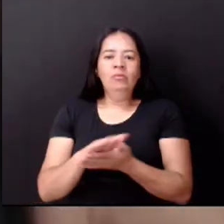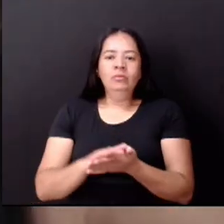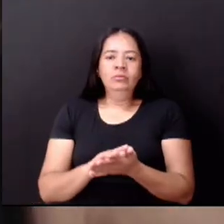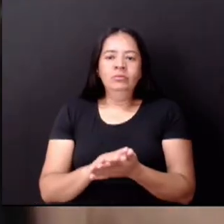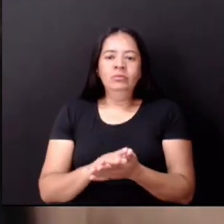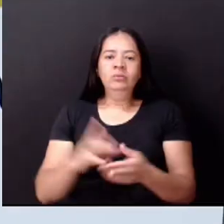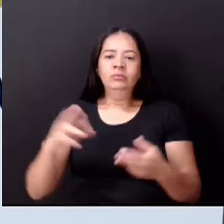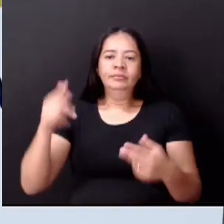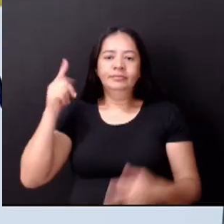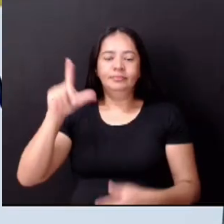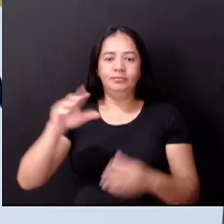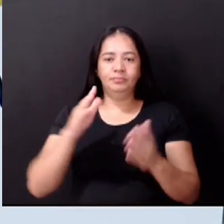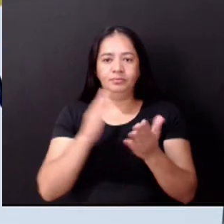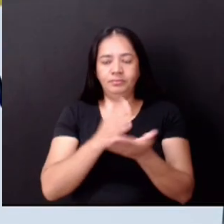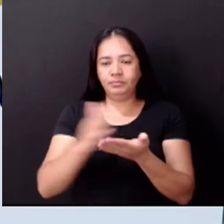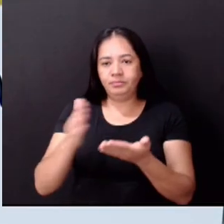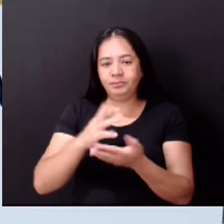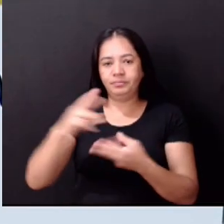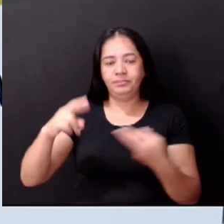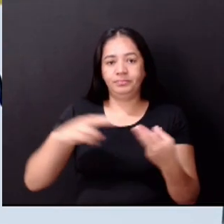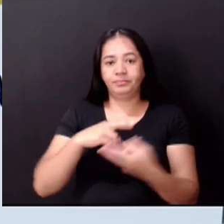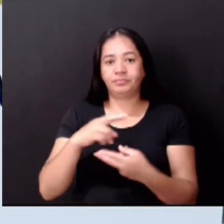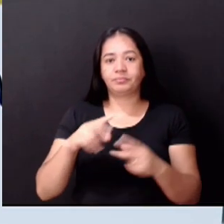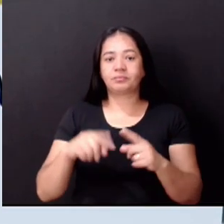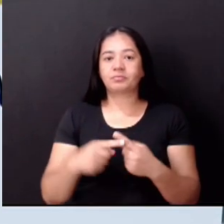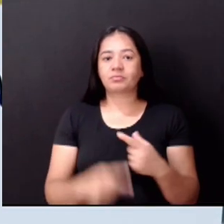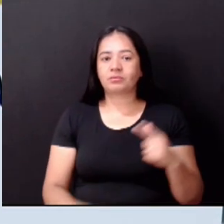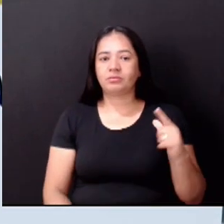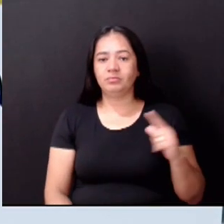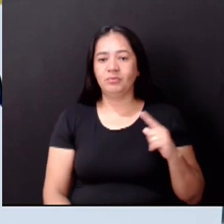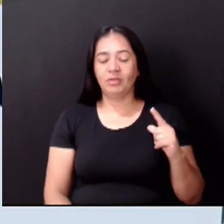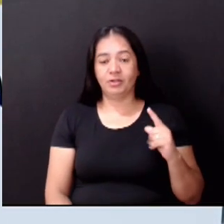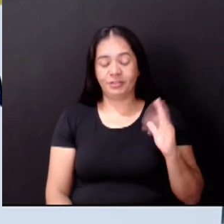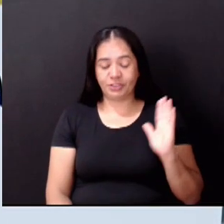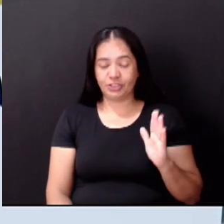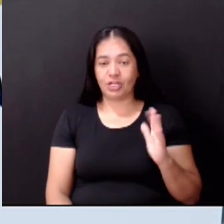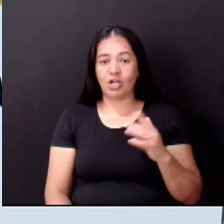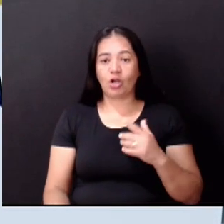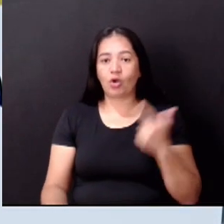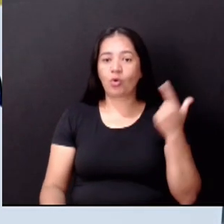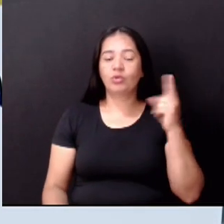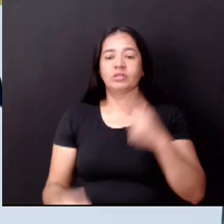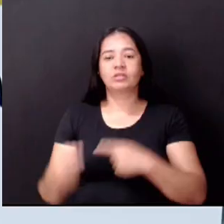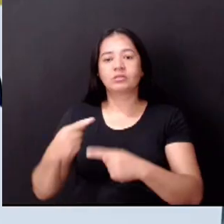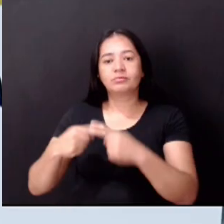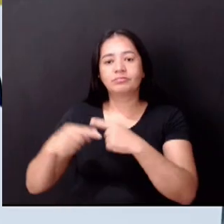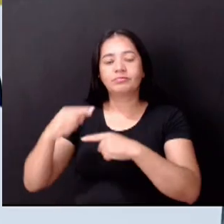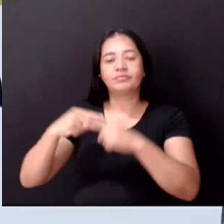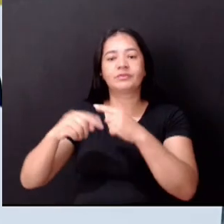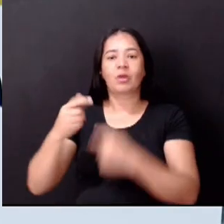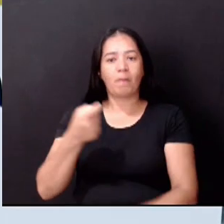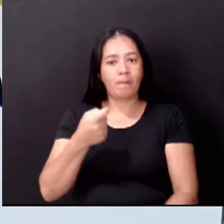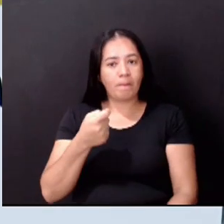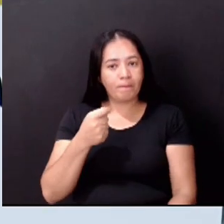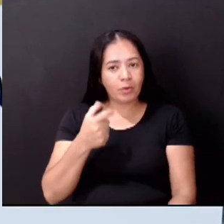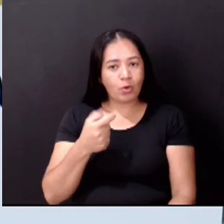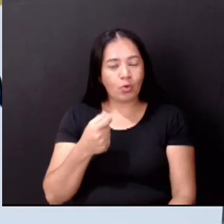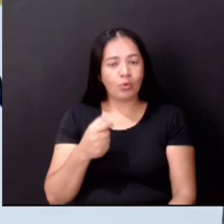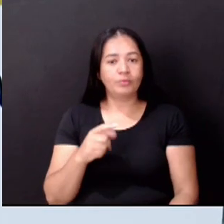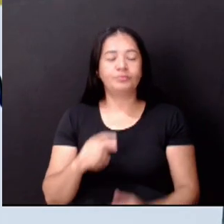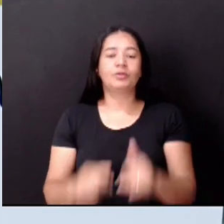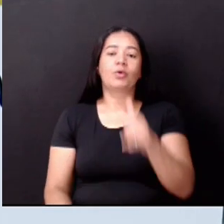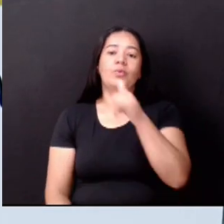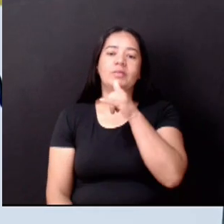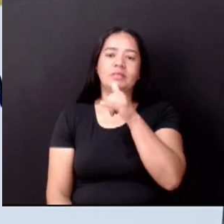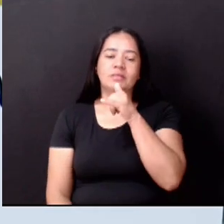todos, apesar de já termos tido um avanço, né? Ainda é pouca gente. Para se ter uma ideia, por exemplo, a